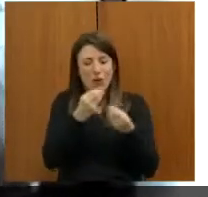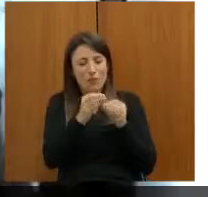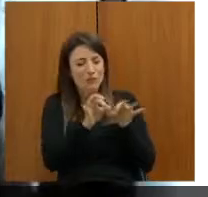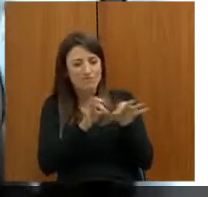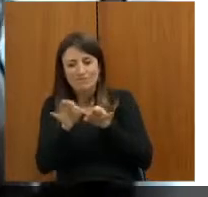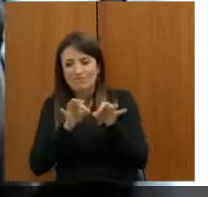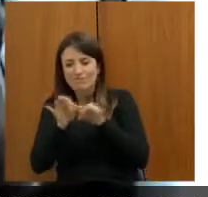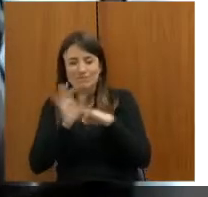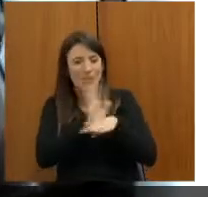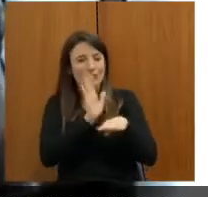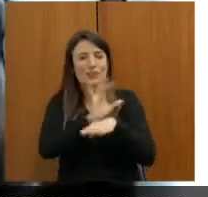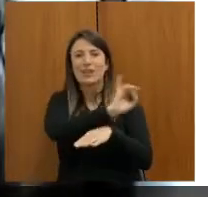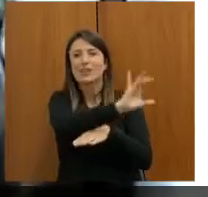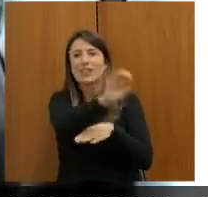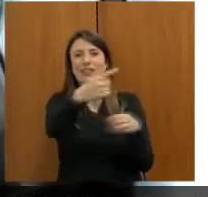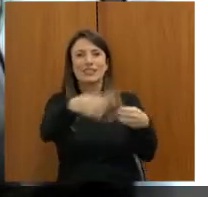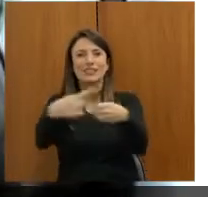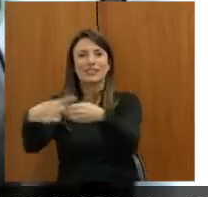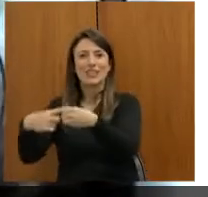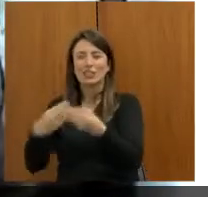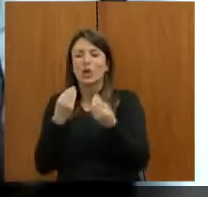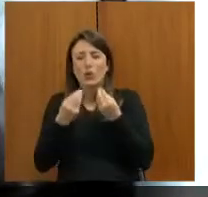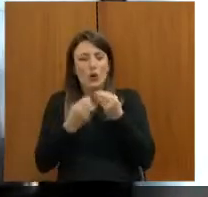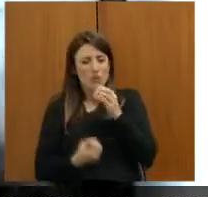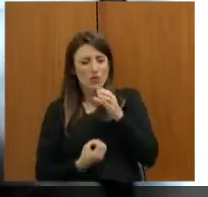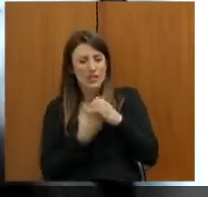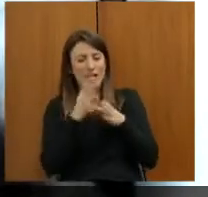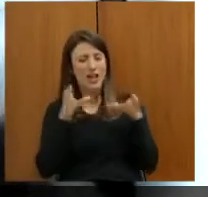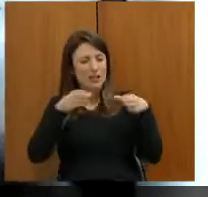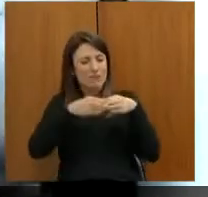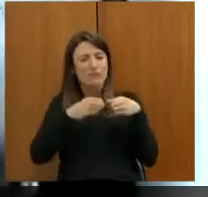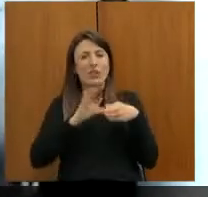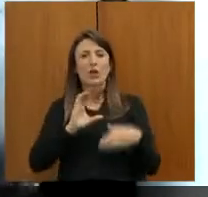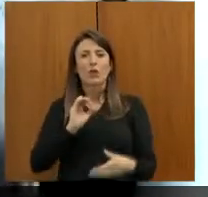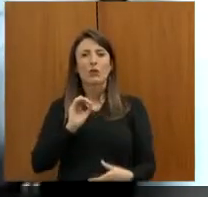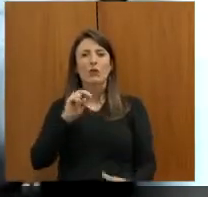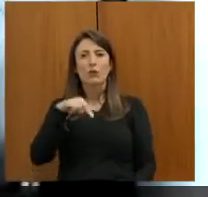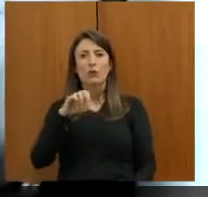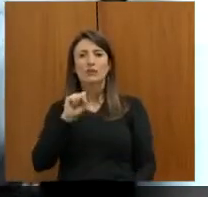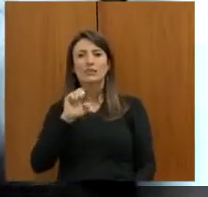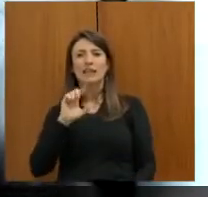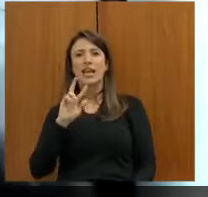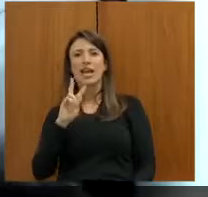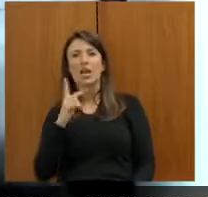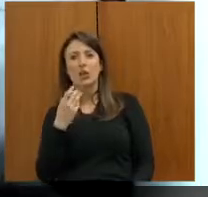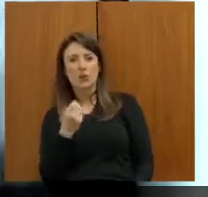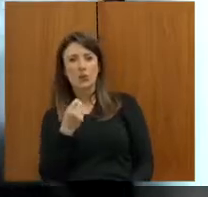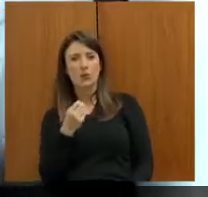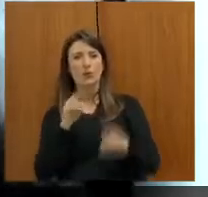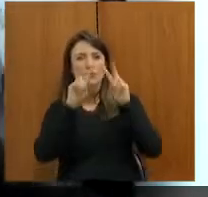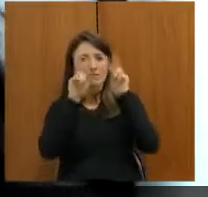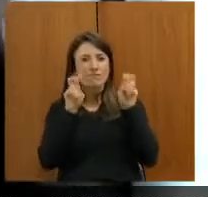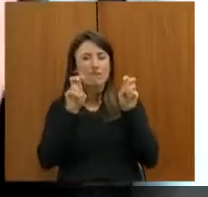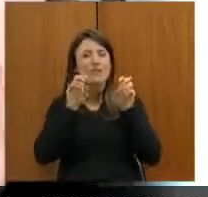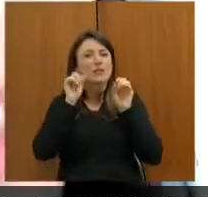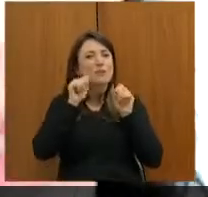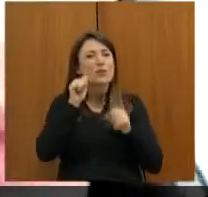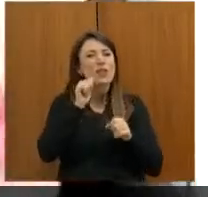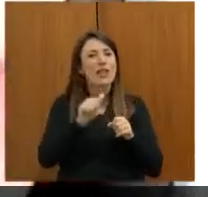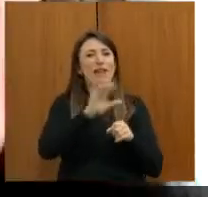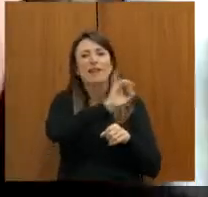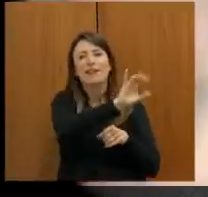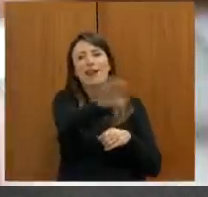Como elaborar esse conselho da mulher no município Como elaborar é com trazer política pública de fomento